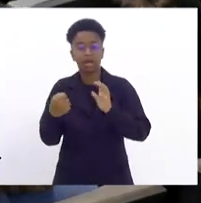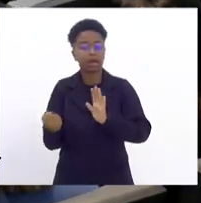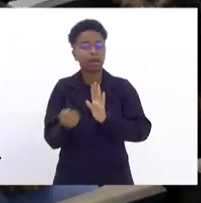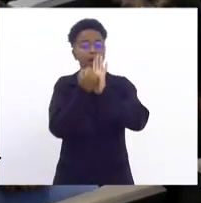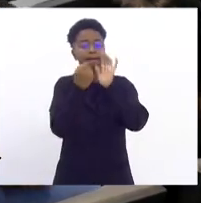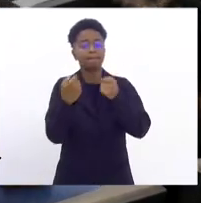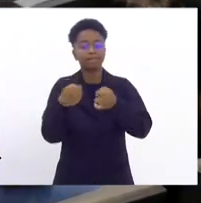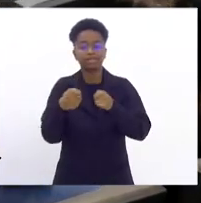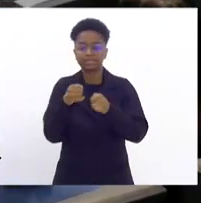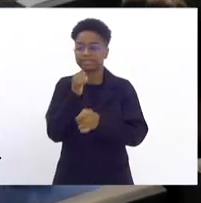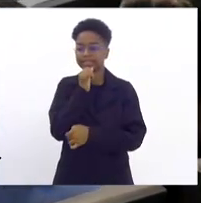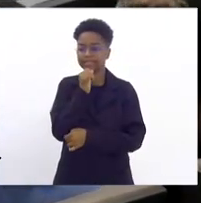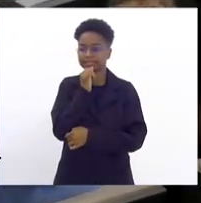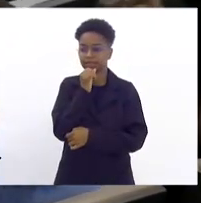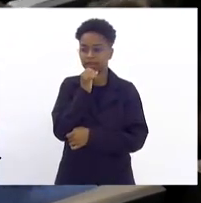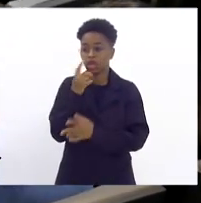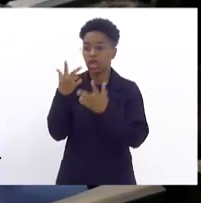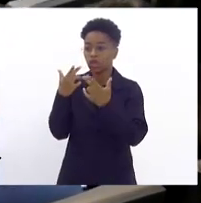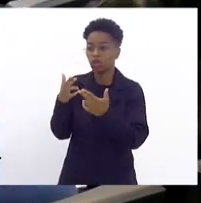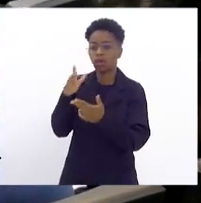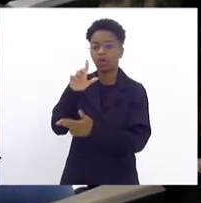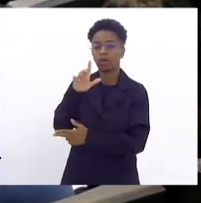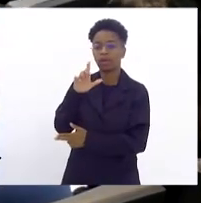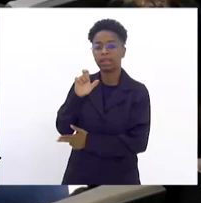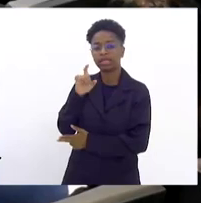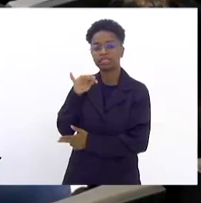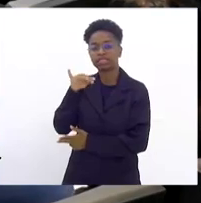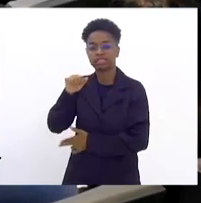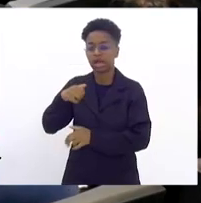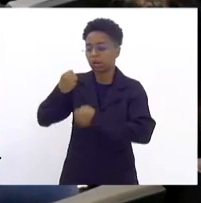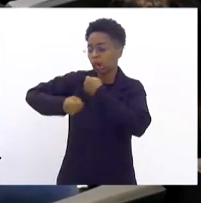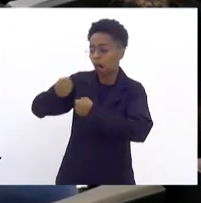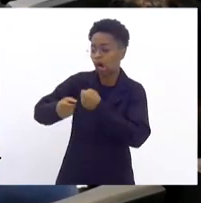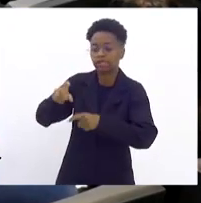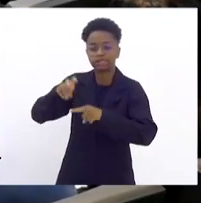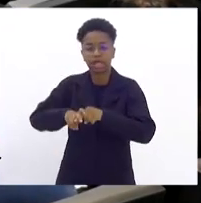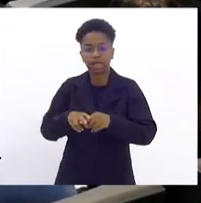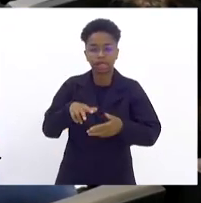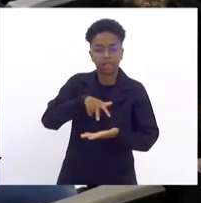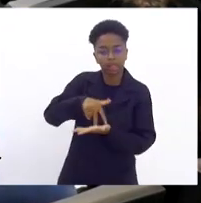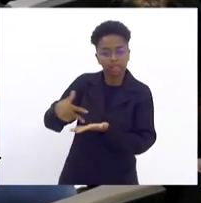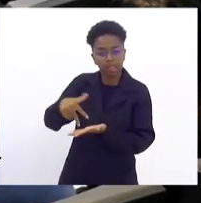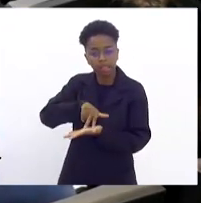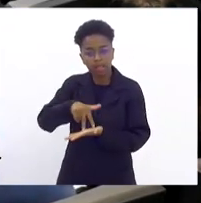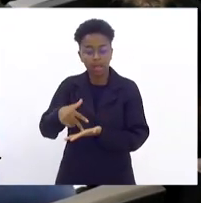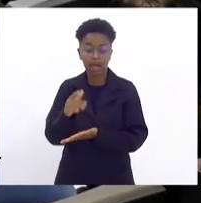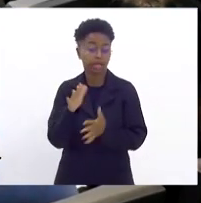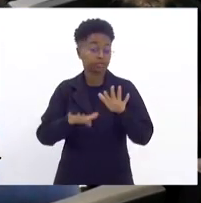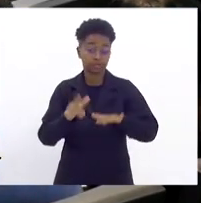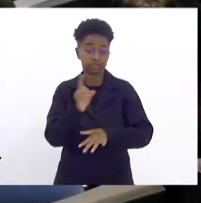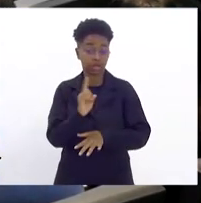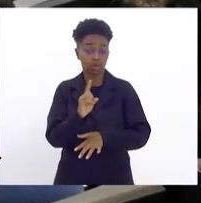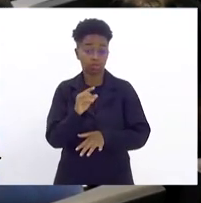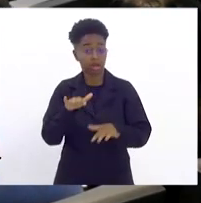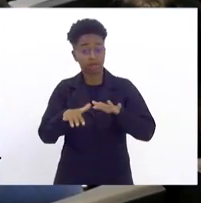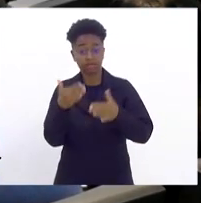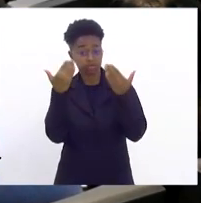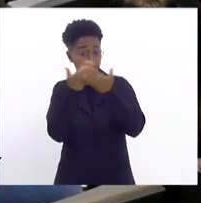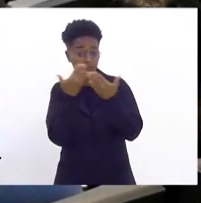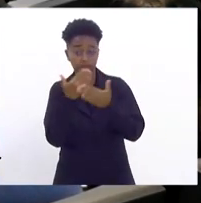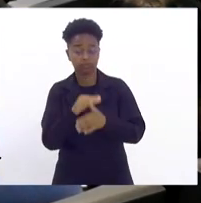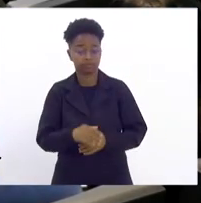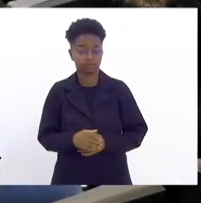tem que ser aquele negócio que corre Senta Que Balança não nem sempre às vezes é invisível